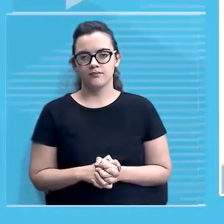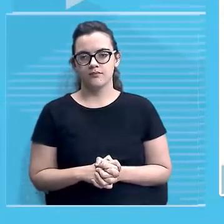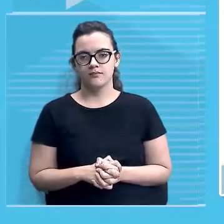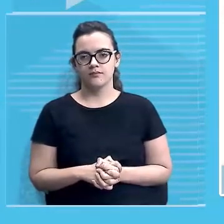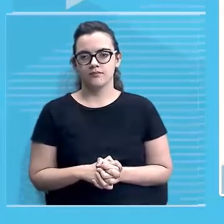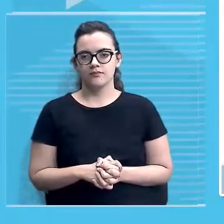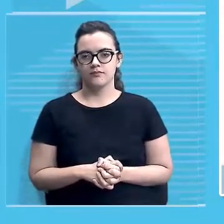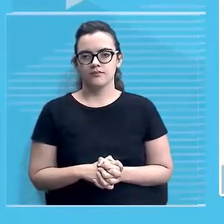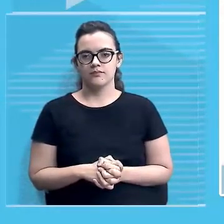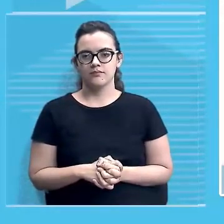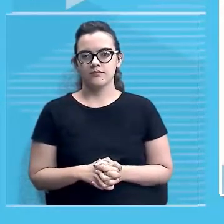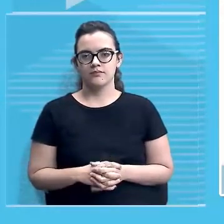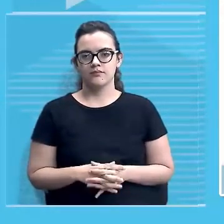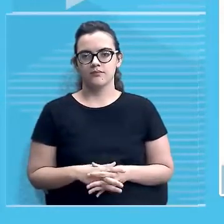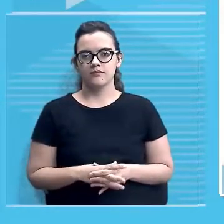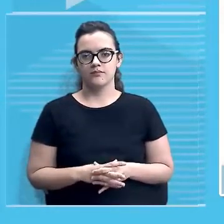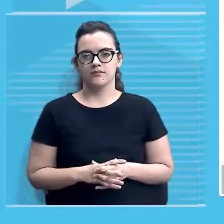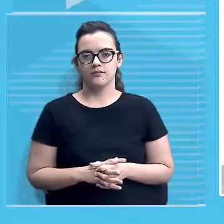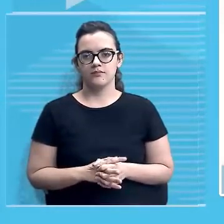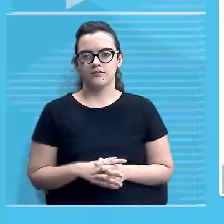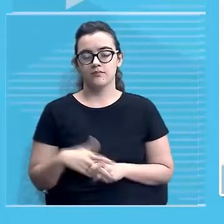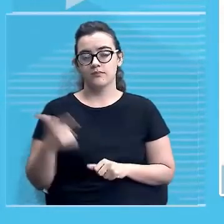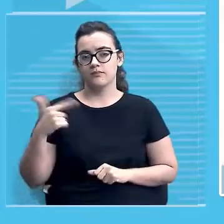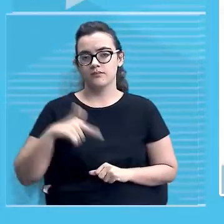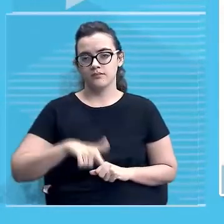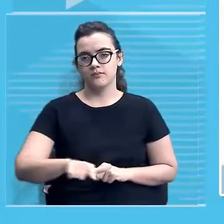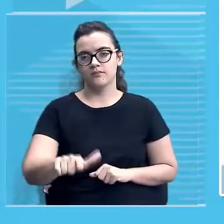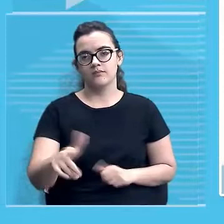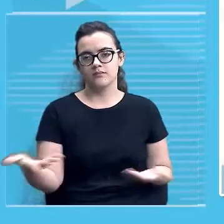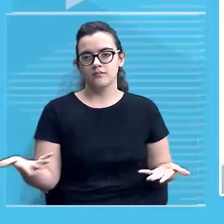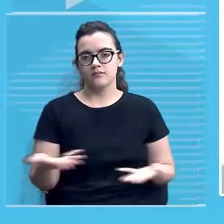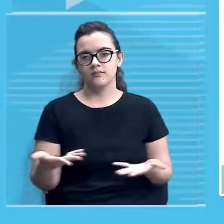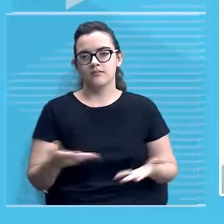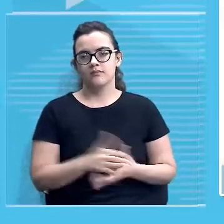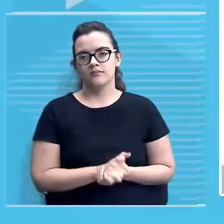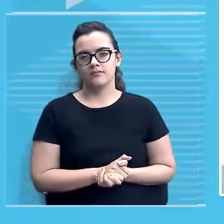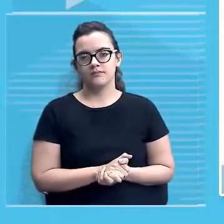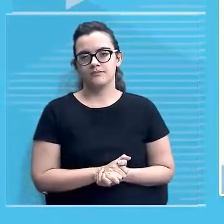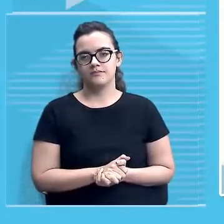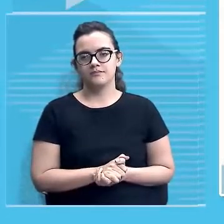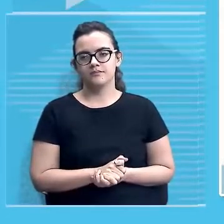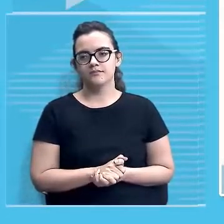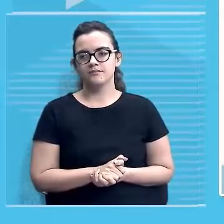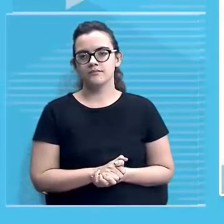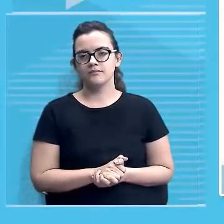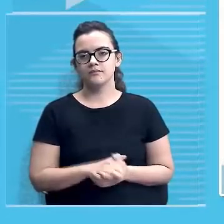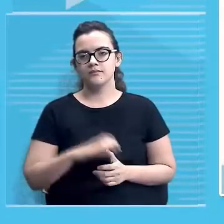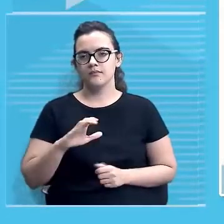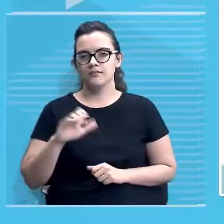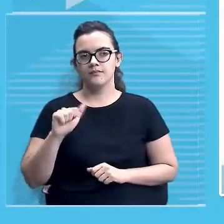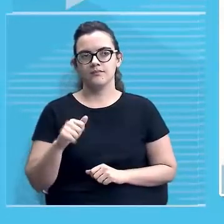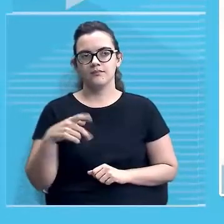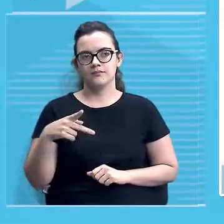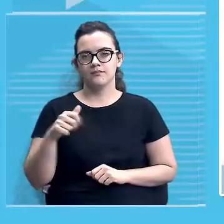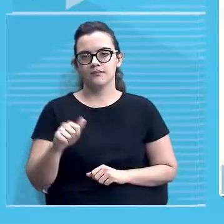Continuando aqui, jovens, a gente vai trabalhar agora com a capacidade